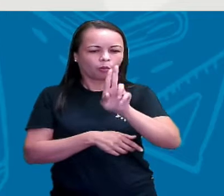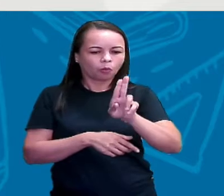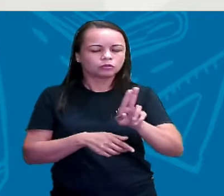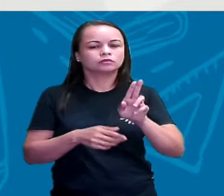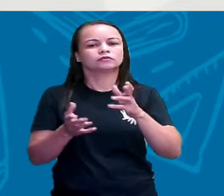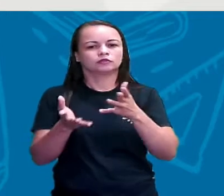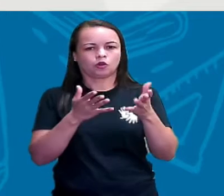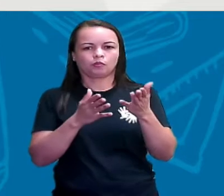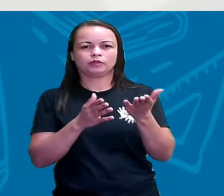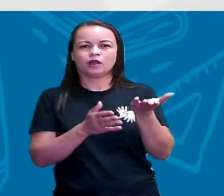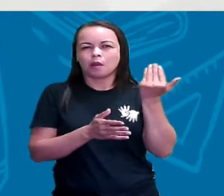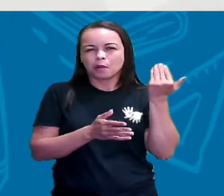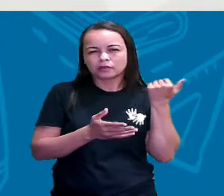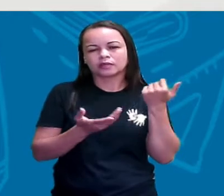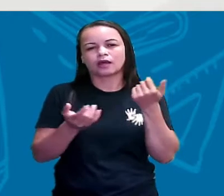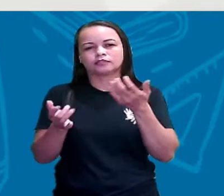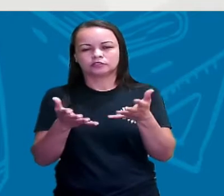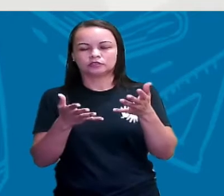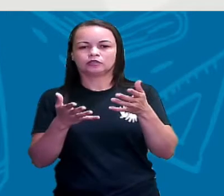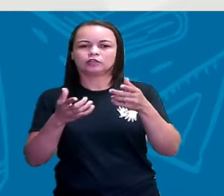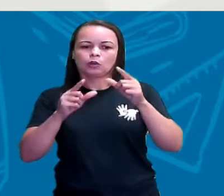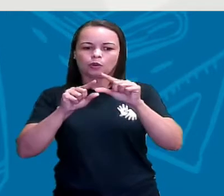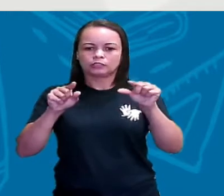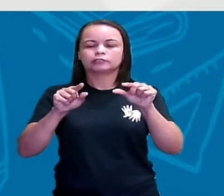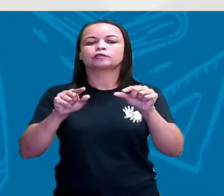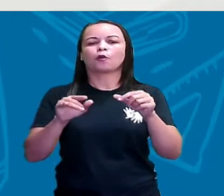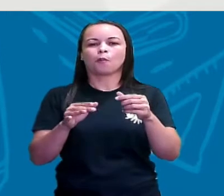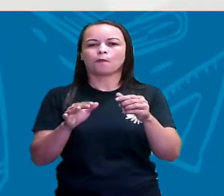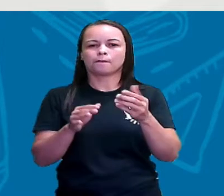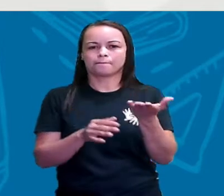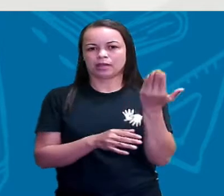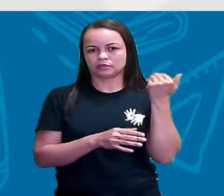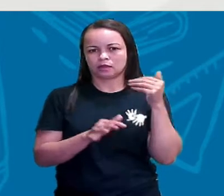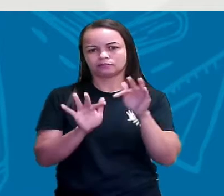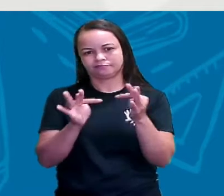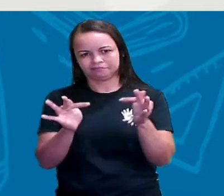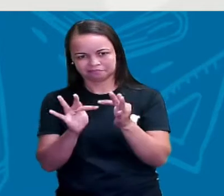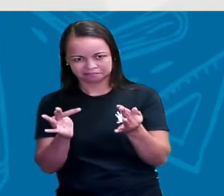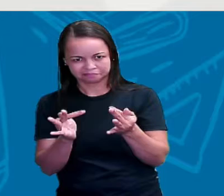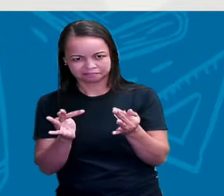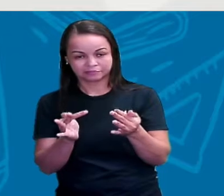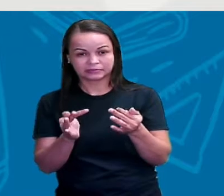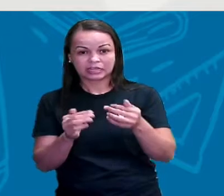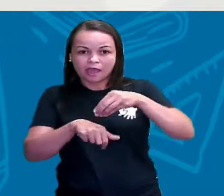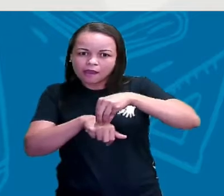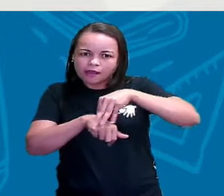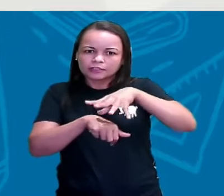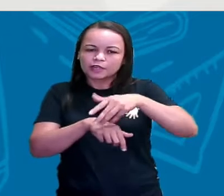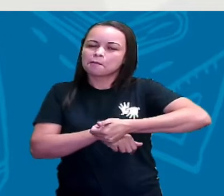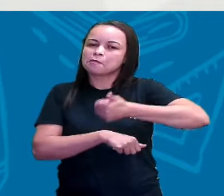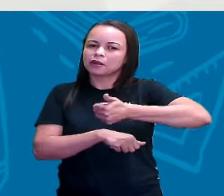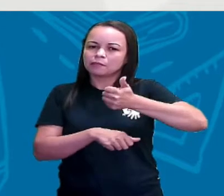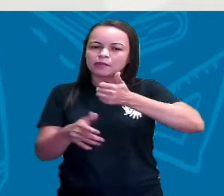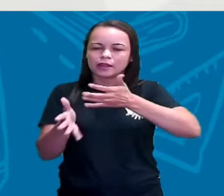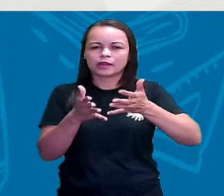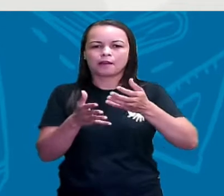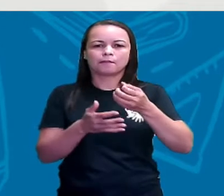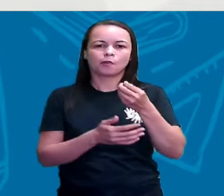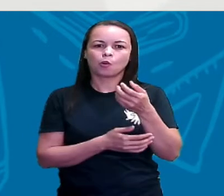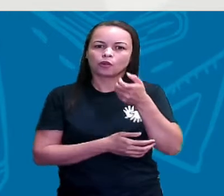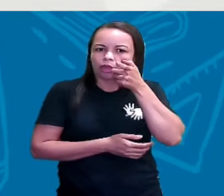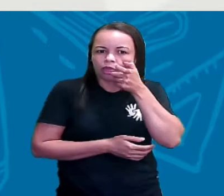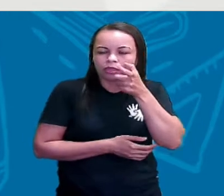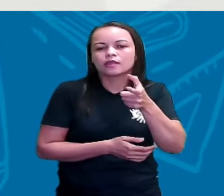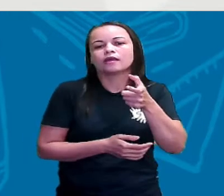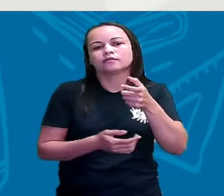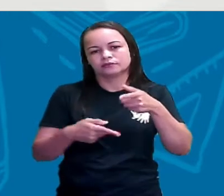você já mata a charada. Tua frase está no passado simples. Então, ó, primeira dica aí, muito, mas muito